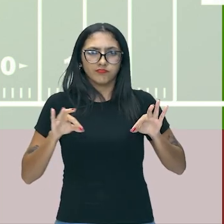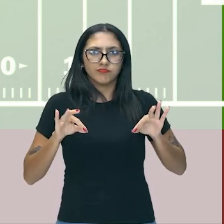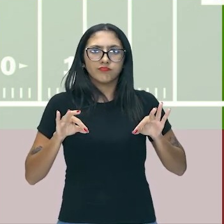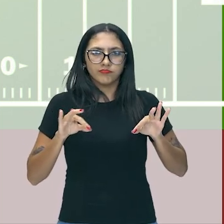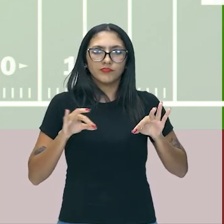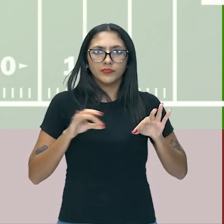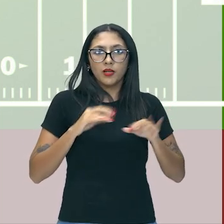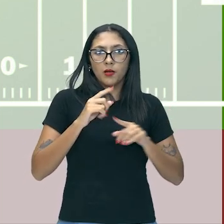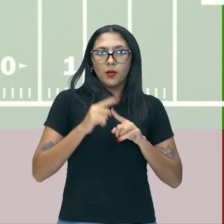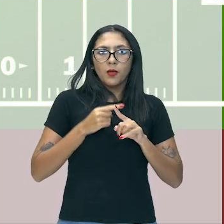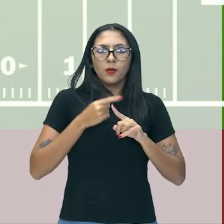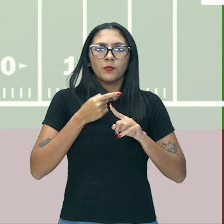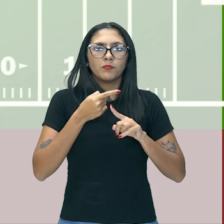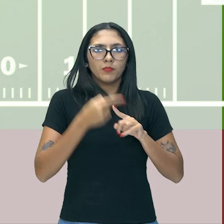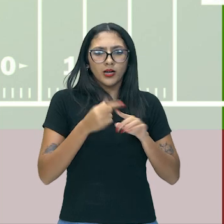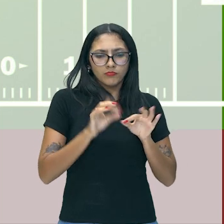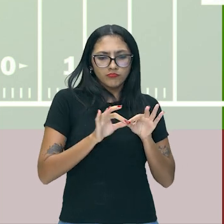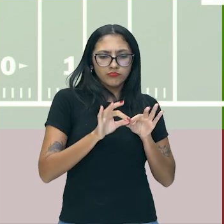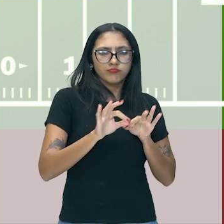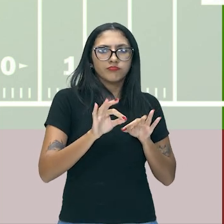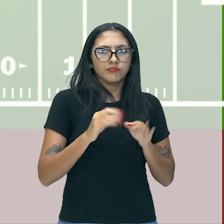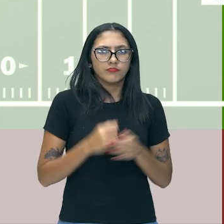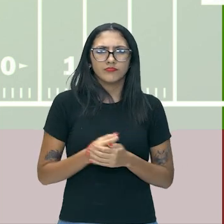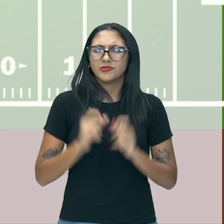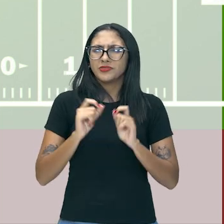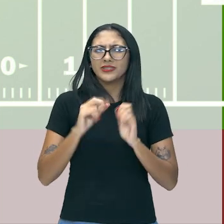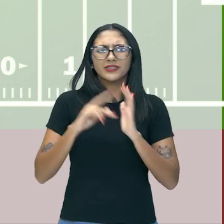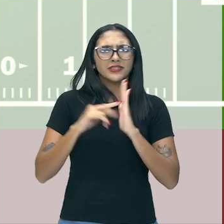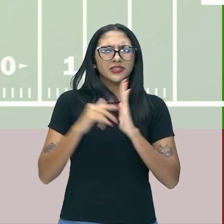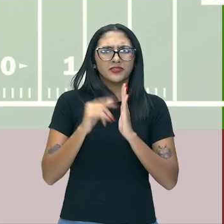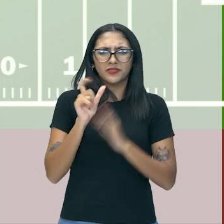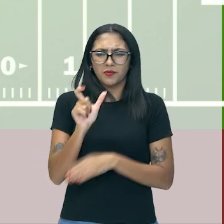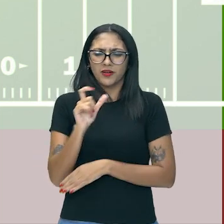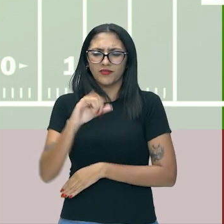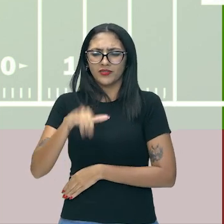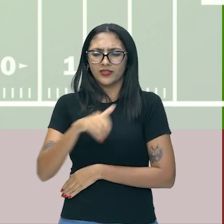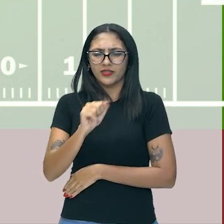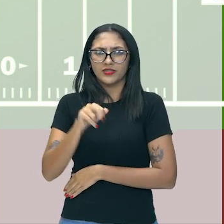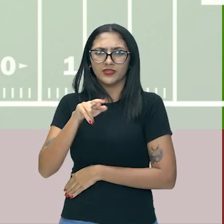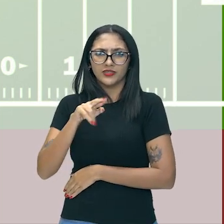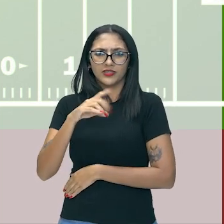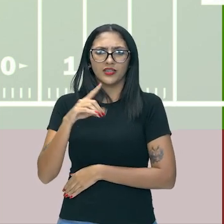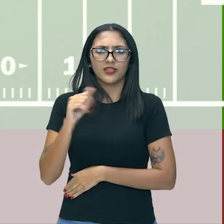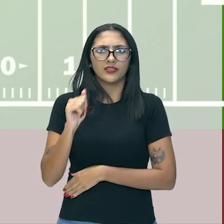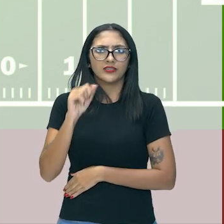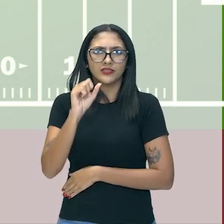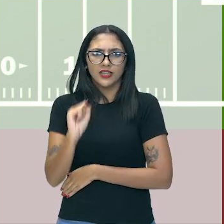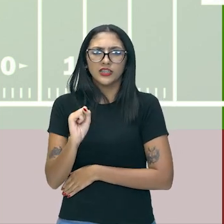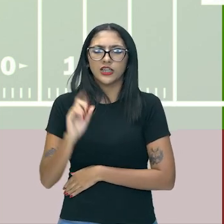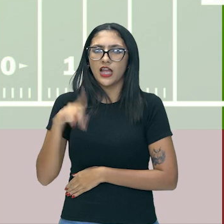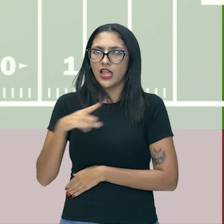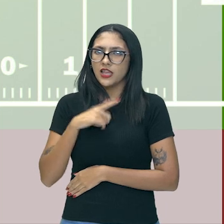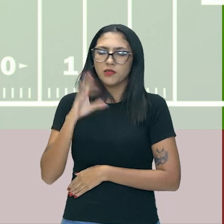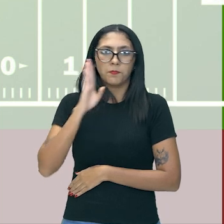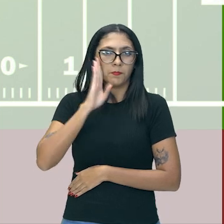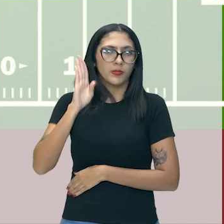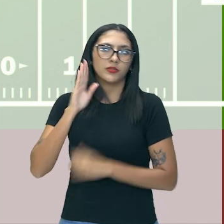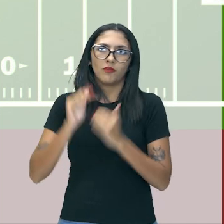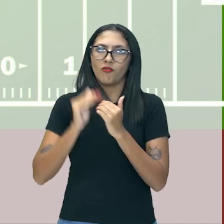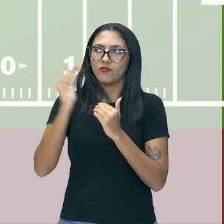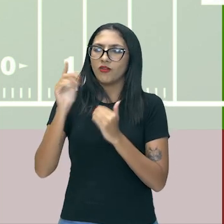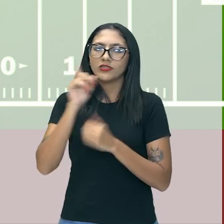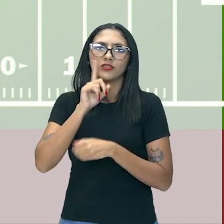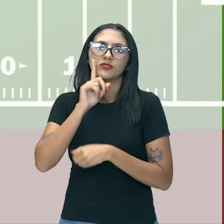de largura. E o que é jarda, professora? Jarda é um tipo padrão de medida muito utilizado lá nos